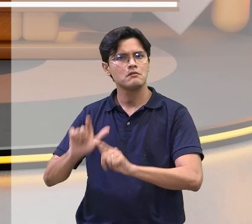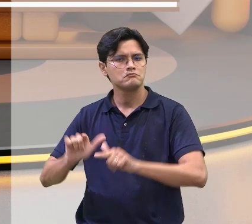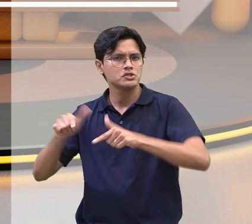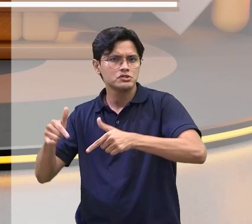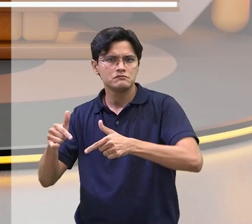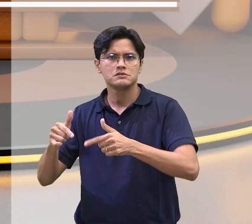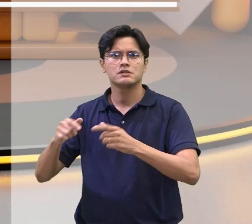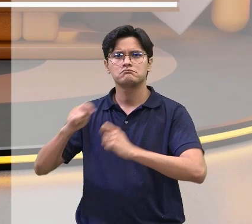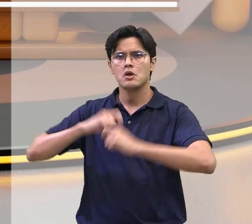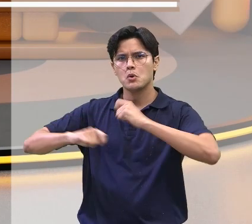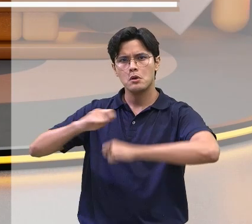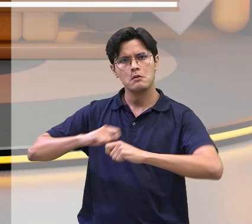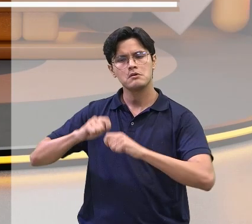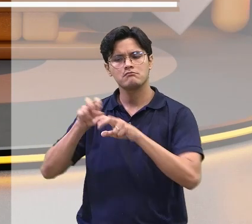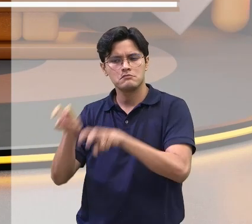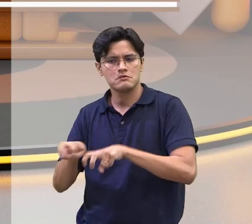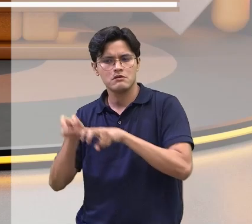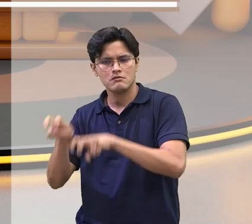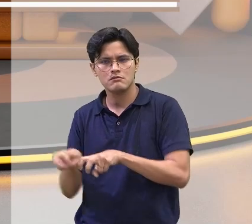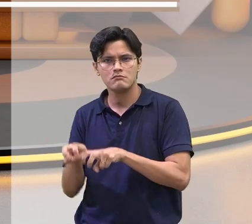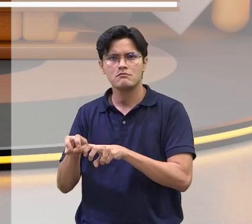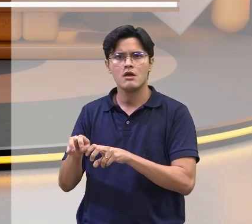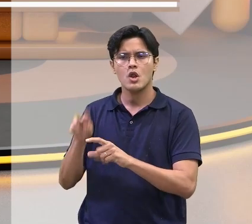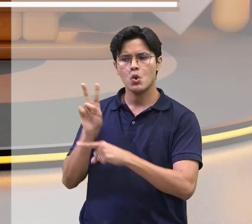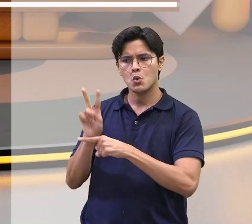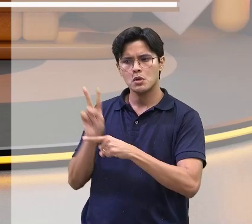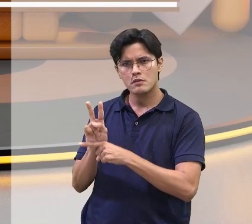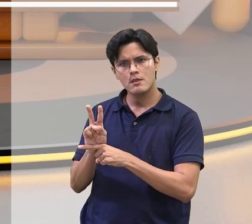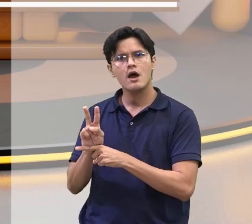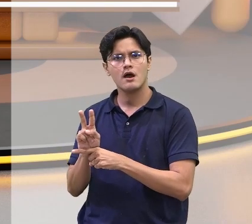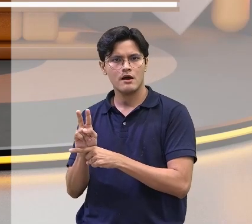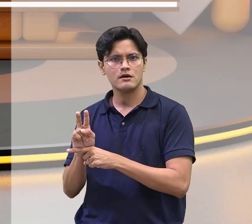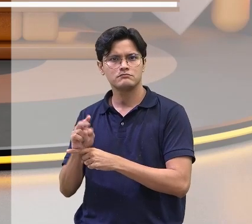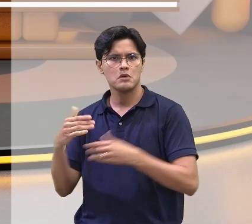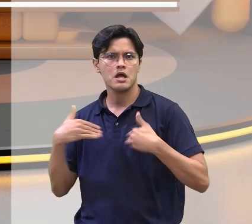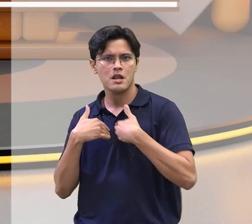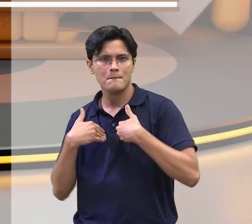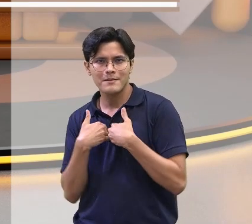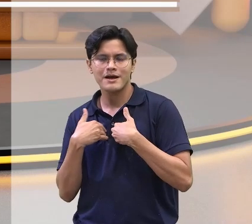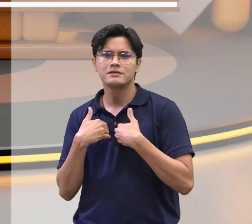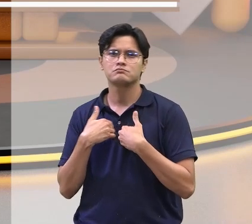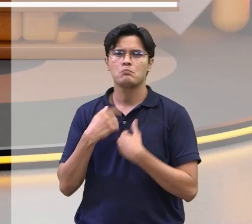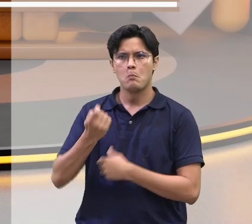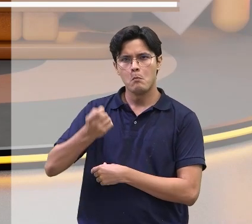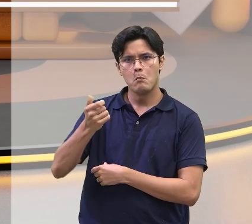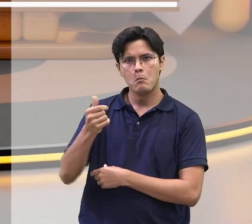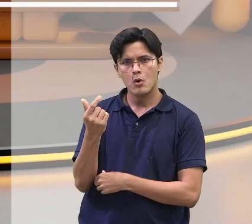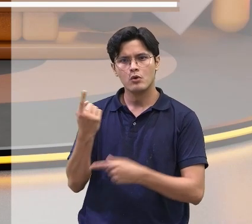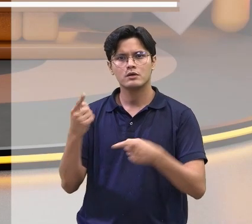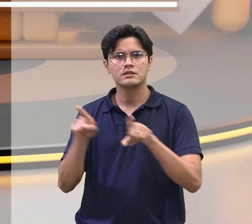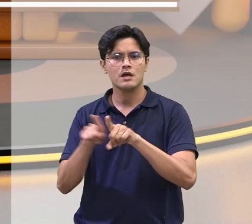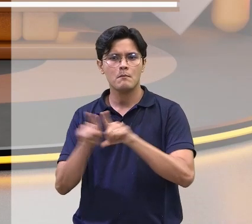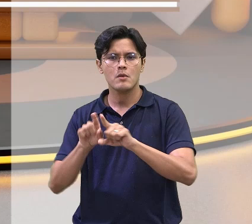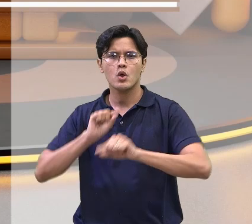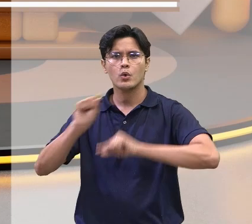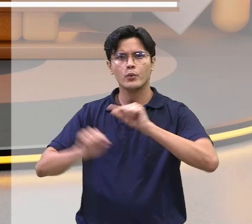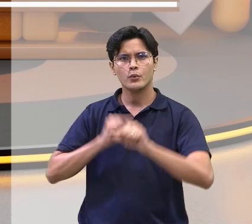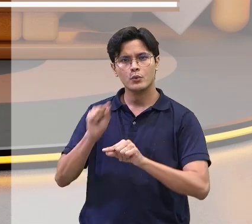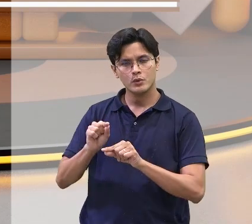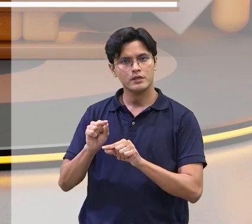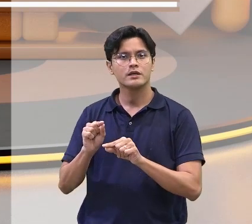e pecuária, pela aridez que se encontra nesse solo, e aí não há ali uma perspectiva de